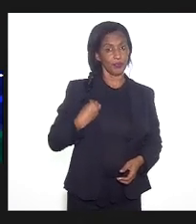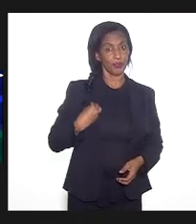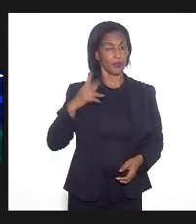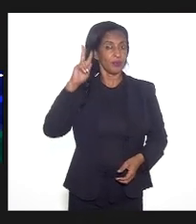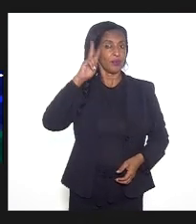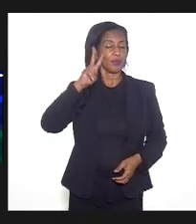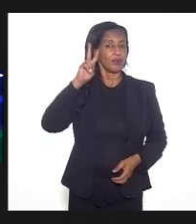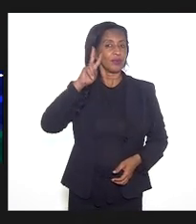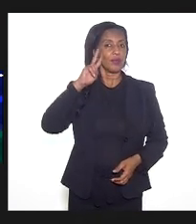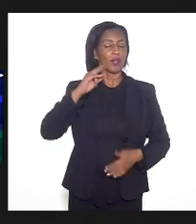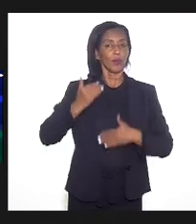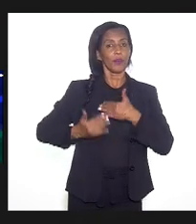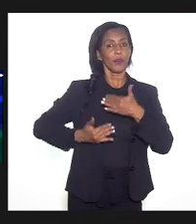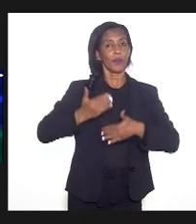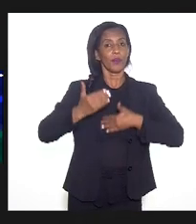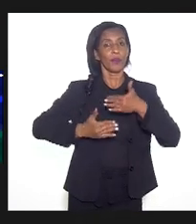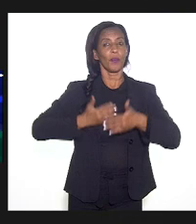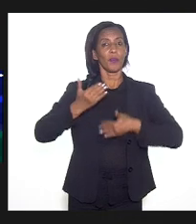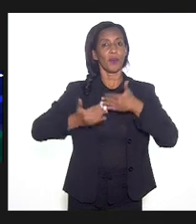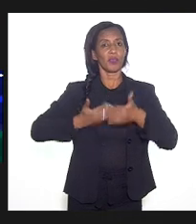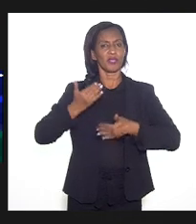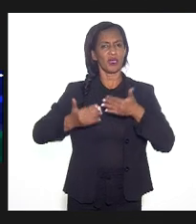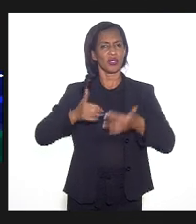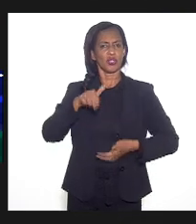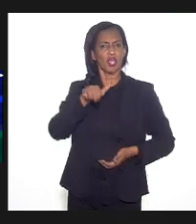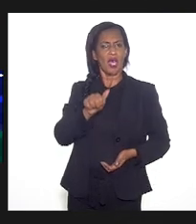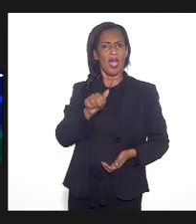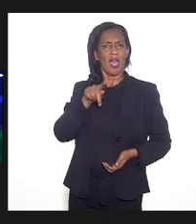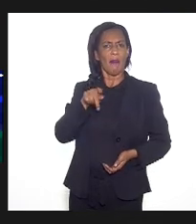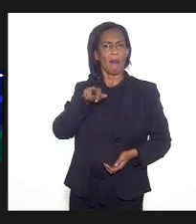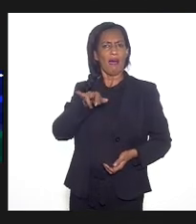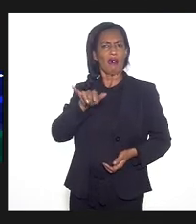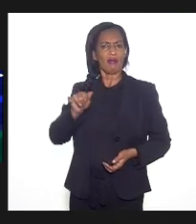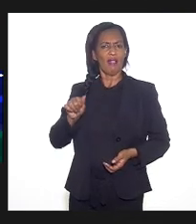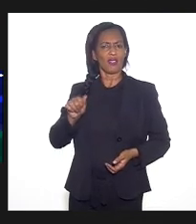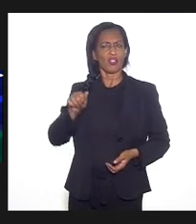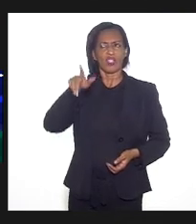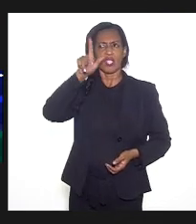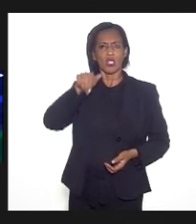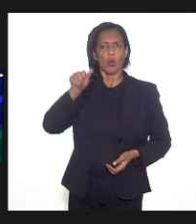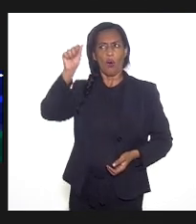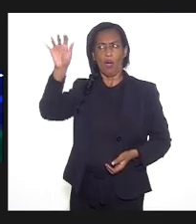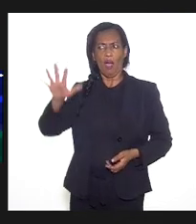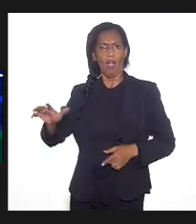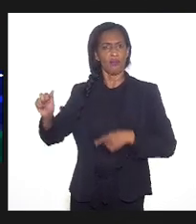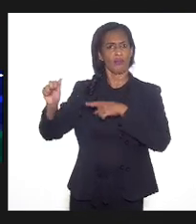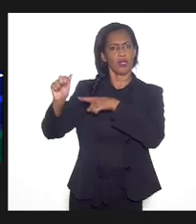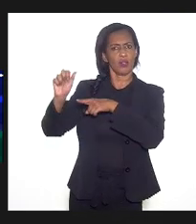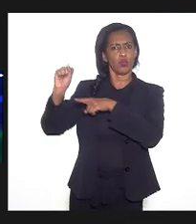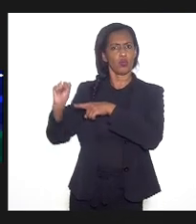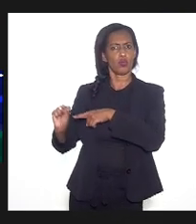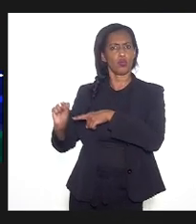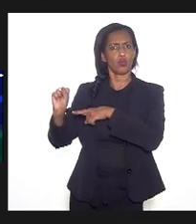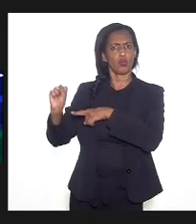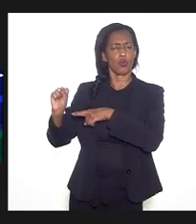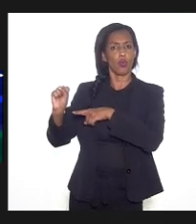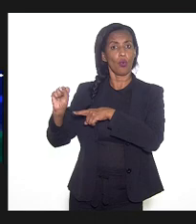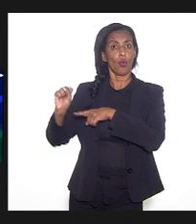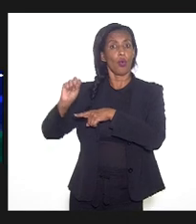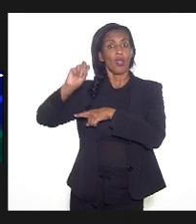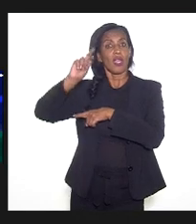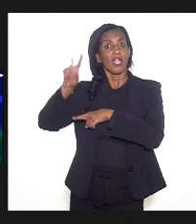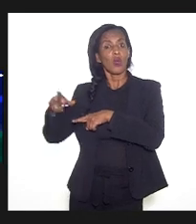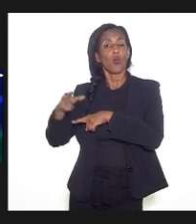história, um processo de apartheid como outros países, como a África do Sul, como a própria América do